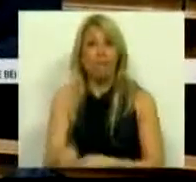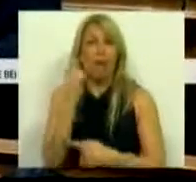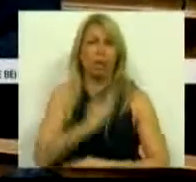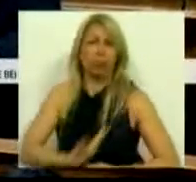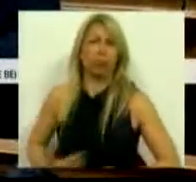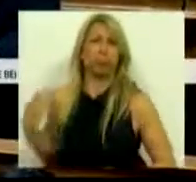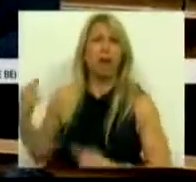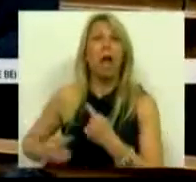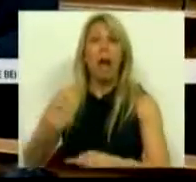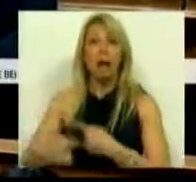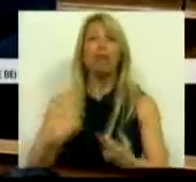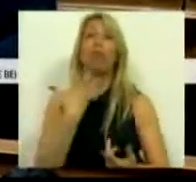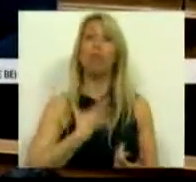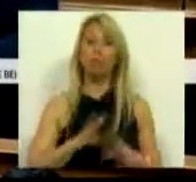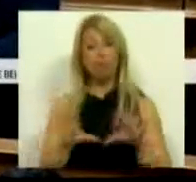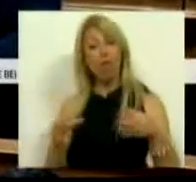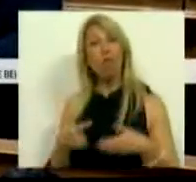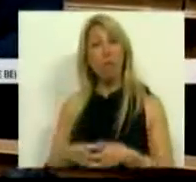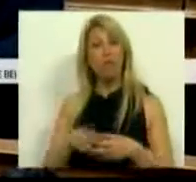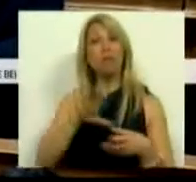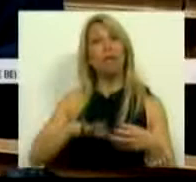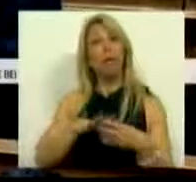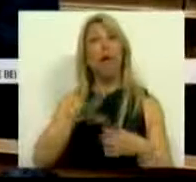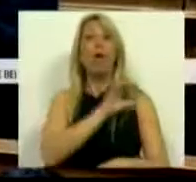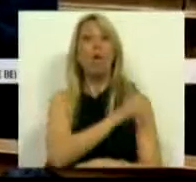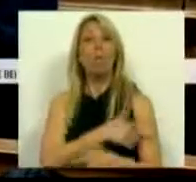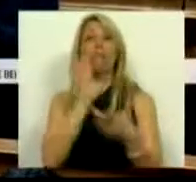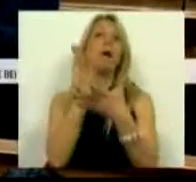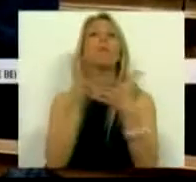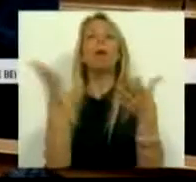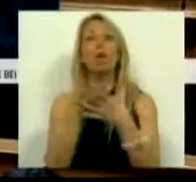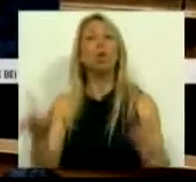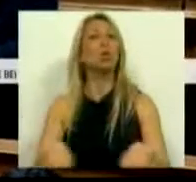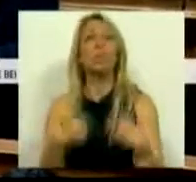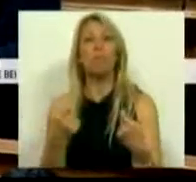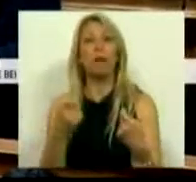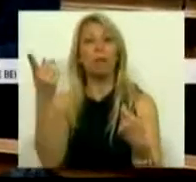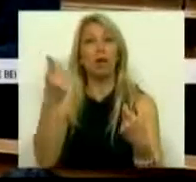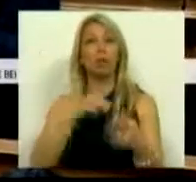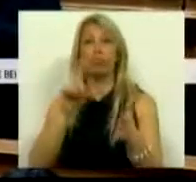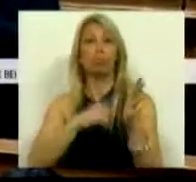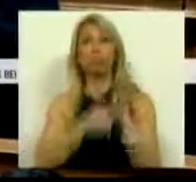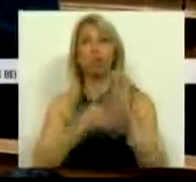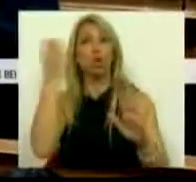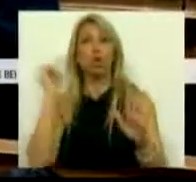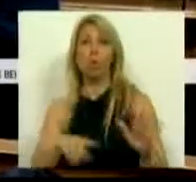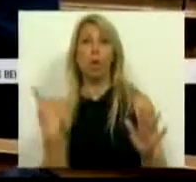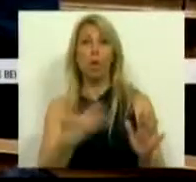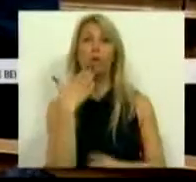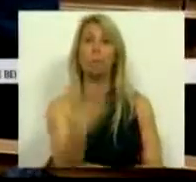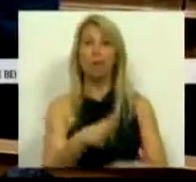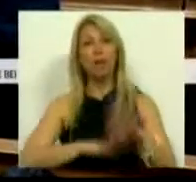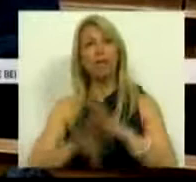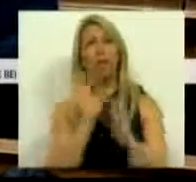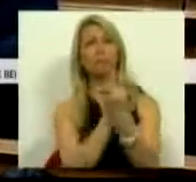Parlamentar competente, mas que os partidos da maioria recusaram ao terem chumbado o nosso requerimento para a audição de um